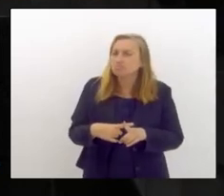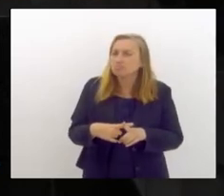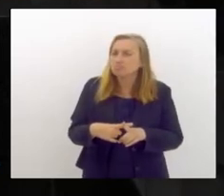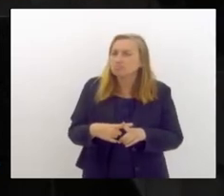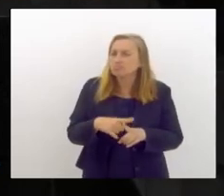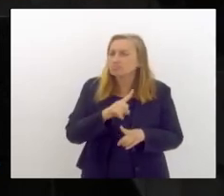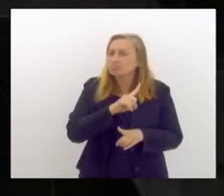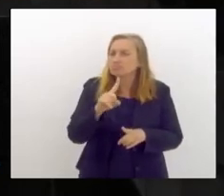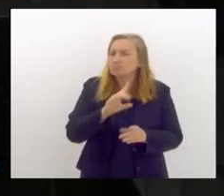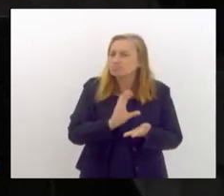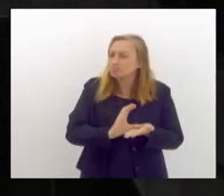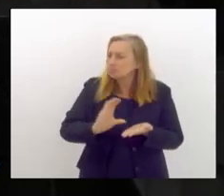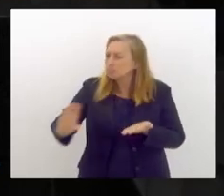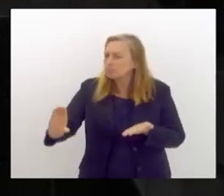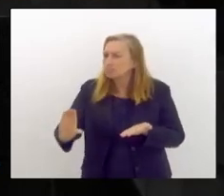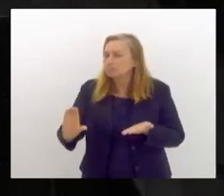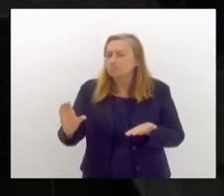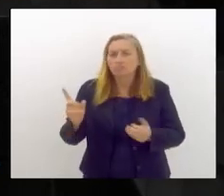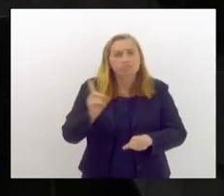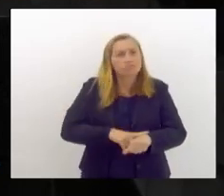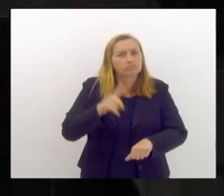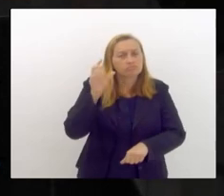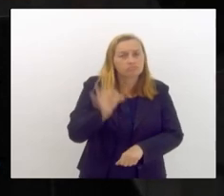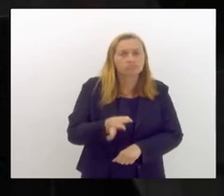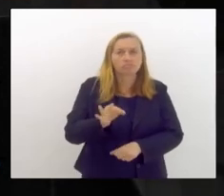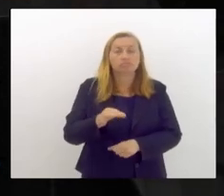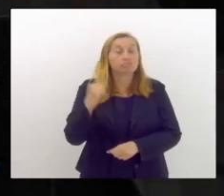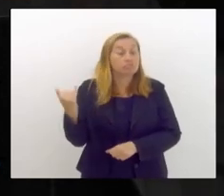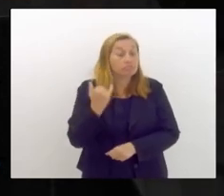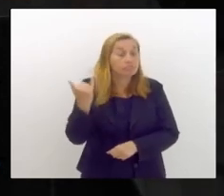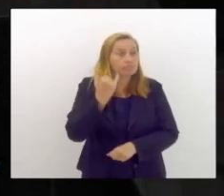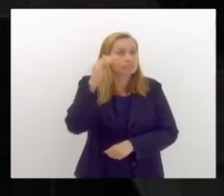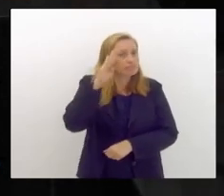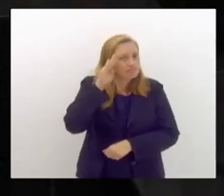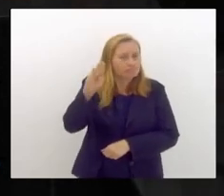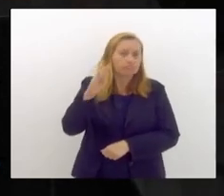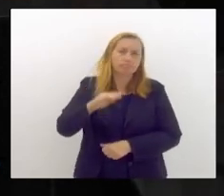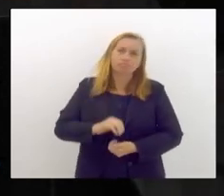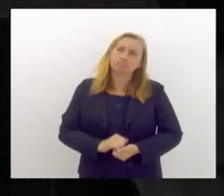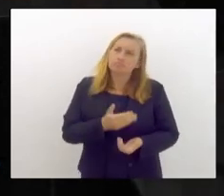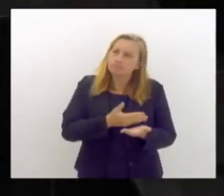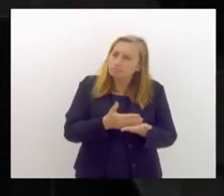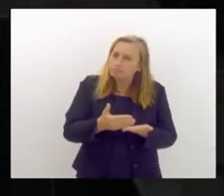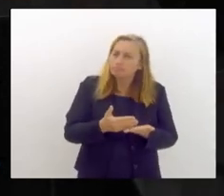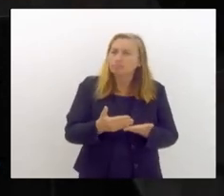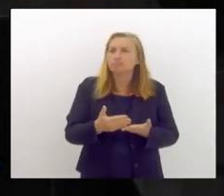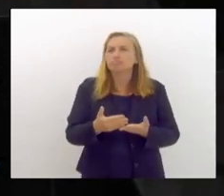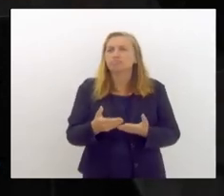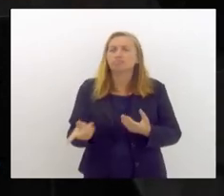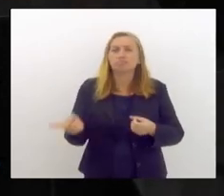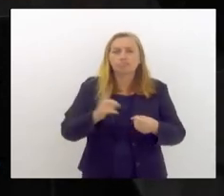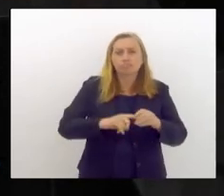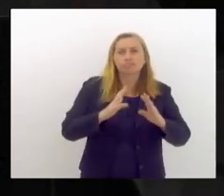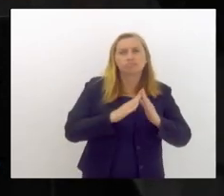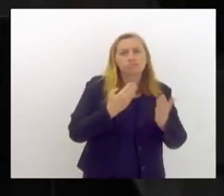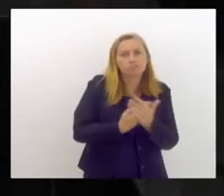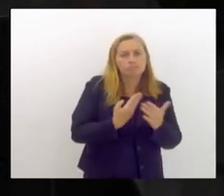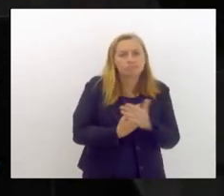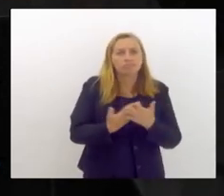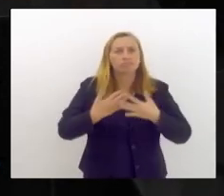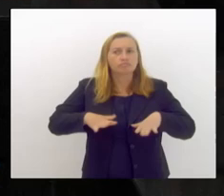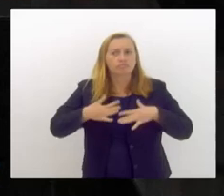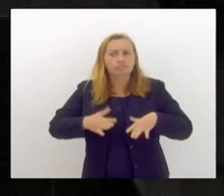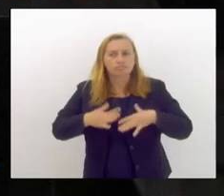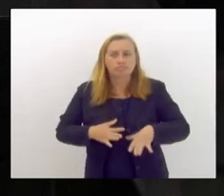tempo certo? Um repasse tão importante e fundamental para o início do nosso ano letivo e para a tranquilidade